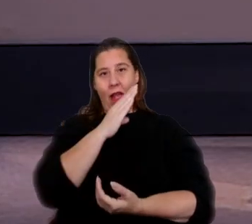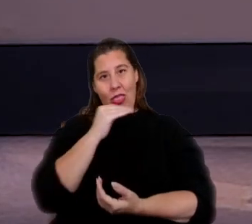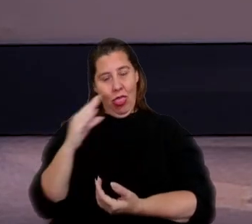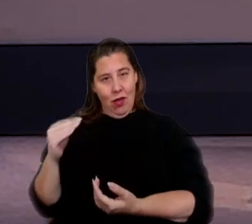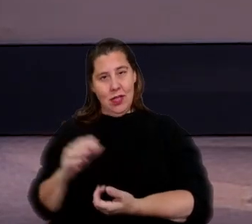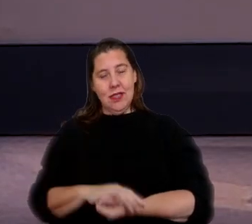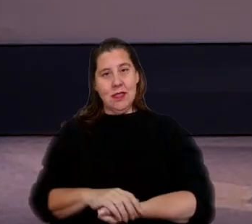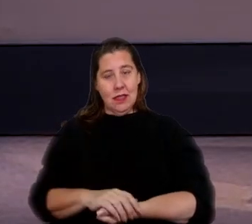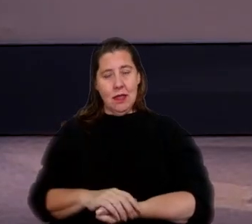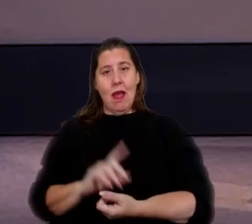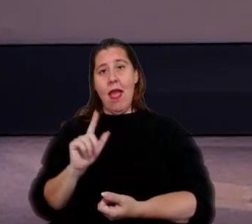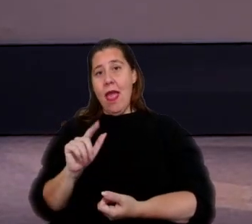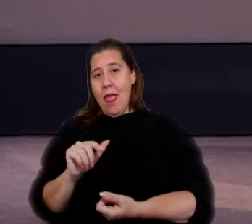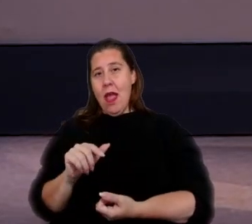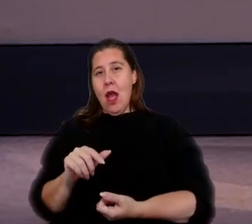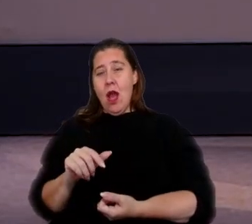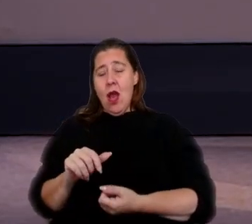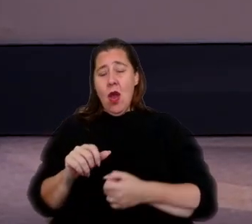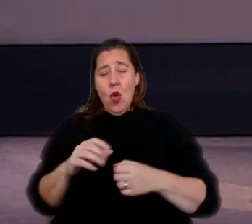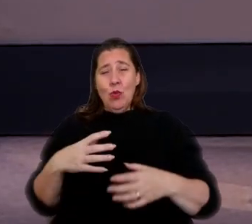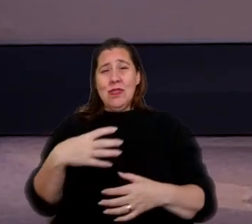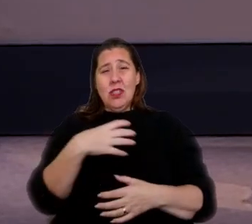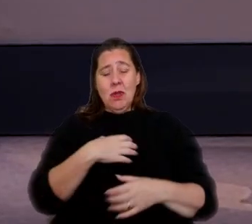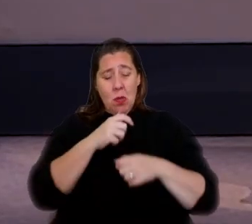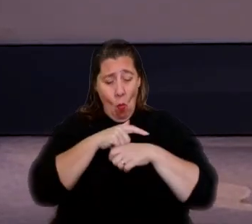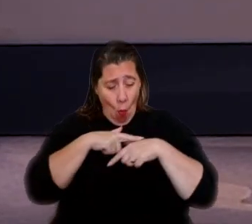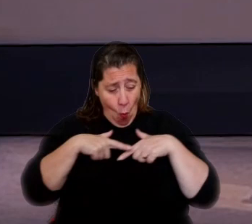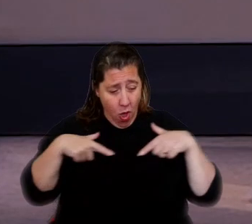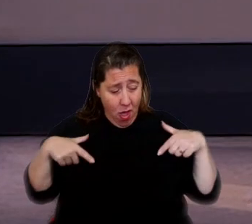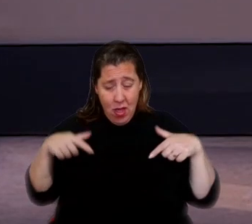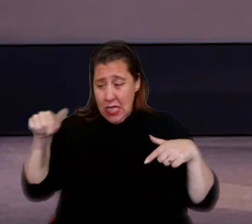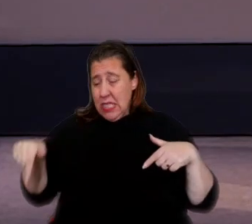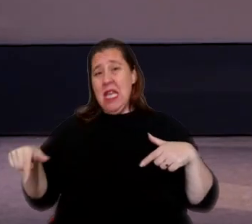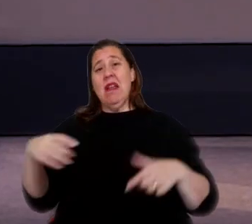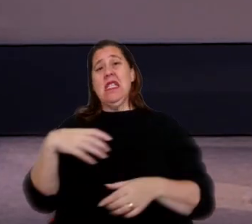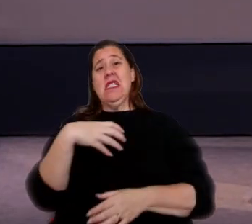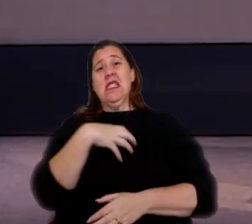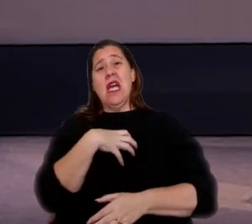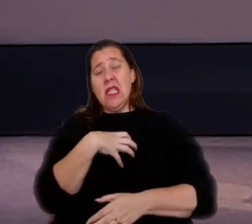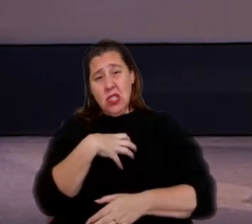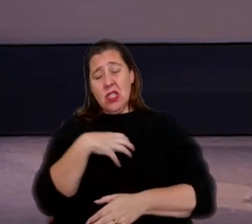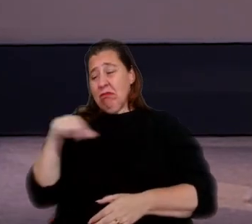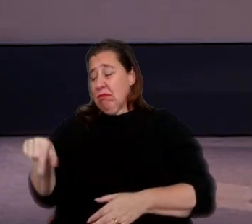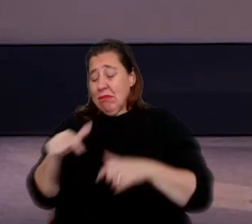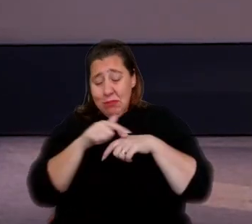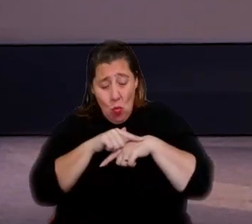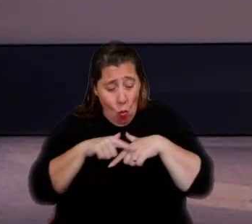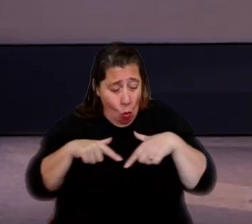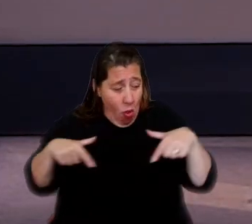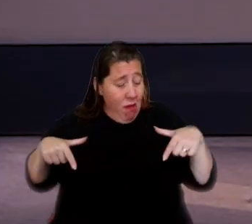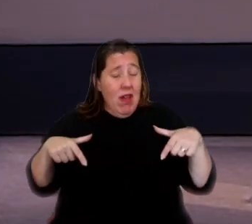adolescentes. Sabe? A questão é o vazio em que o Remy cai no